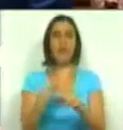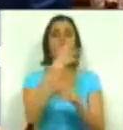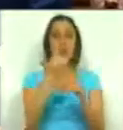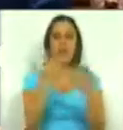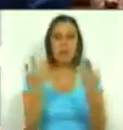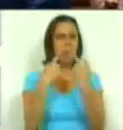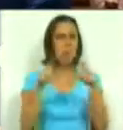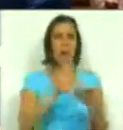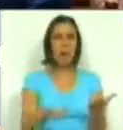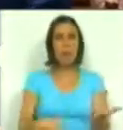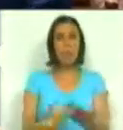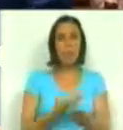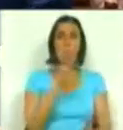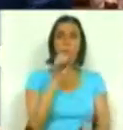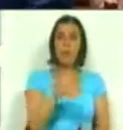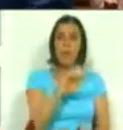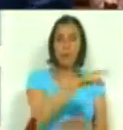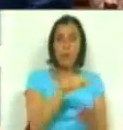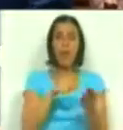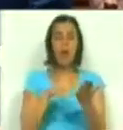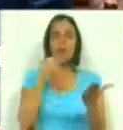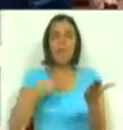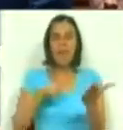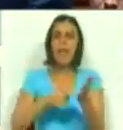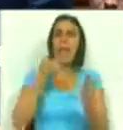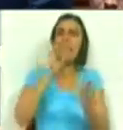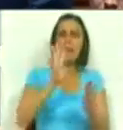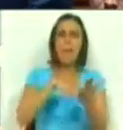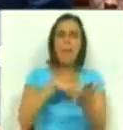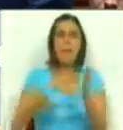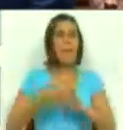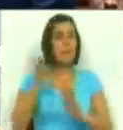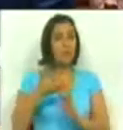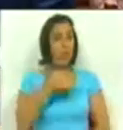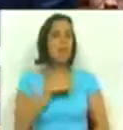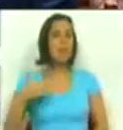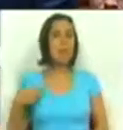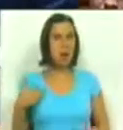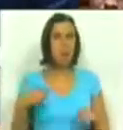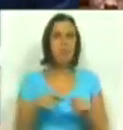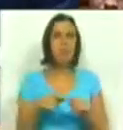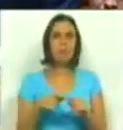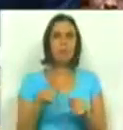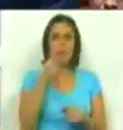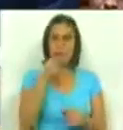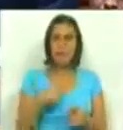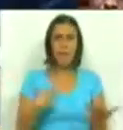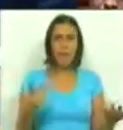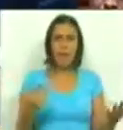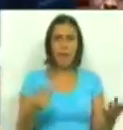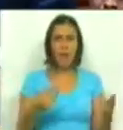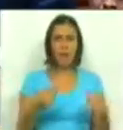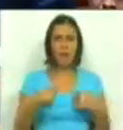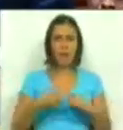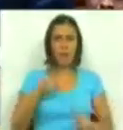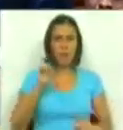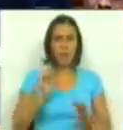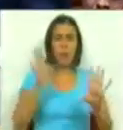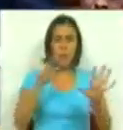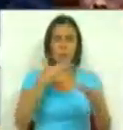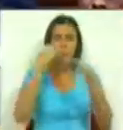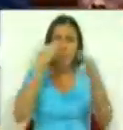segunda contradição da proposta comunista. Além de nos dizerem que é necessário um plano de emergência para a saúde, estão a falhar o alvo, Srs. Deputados.